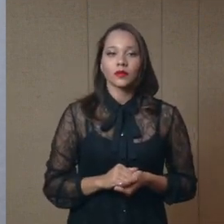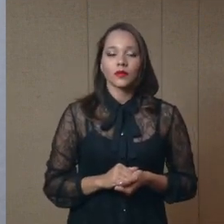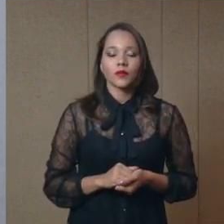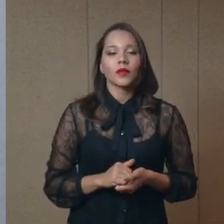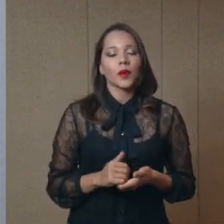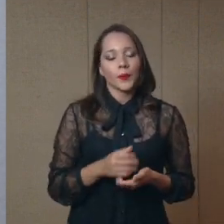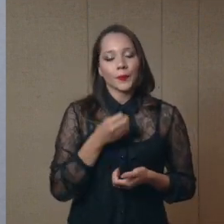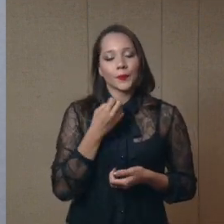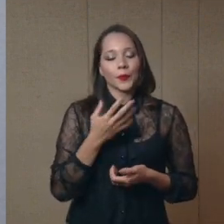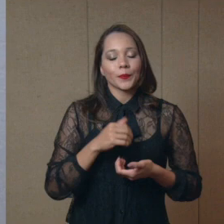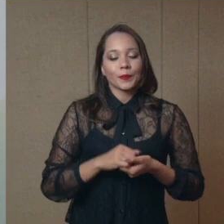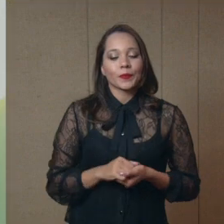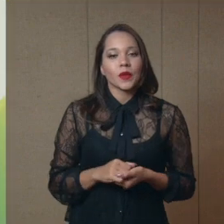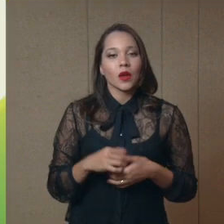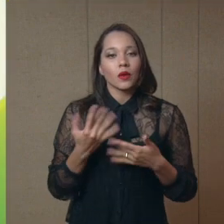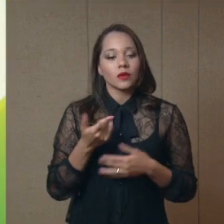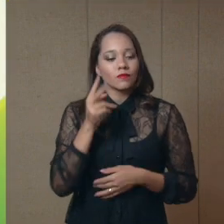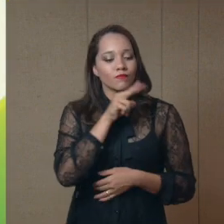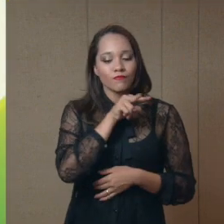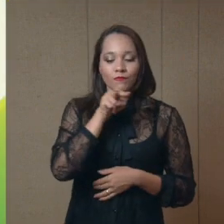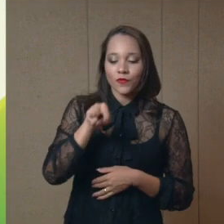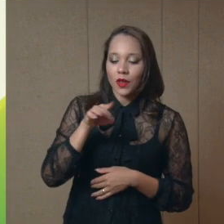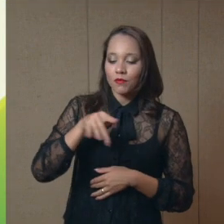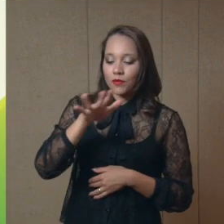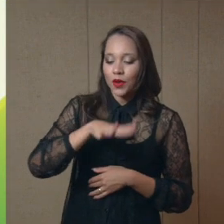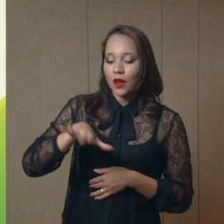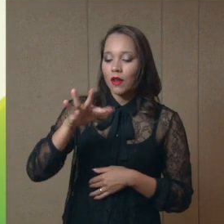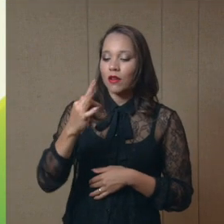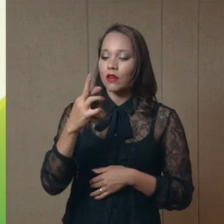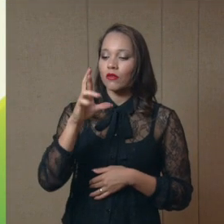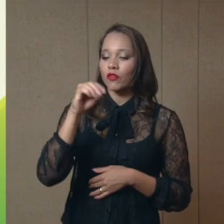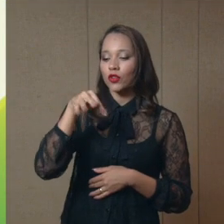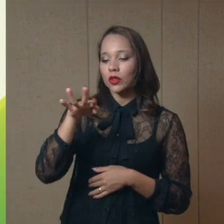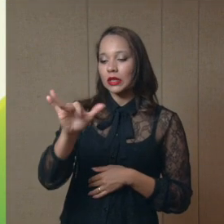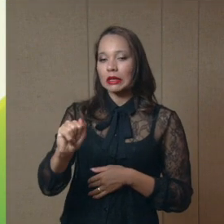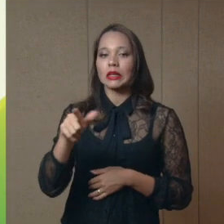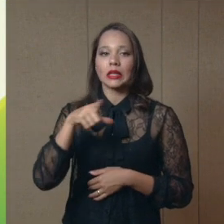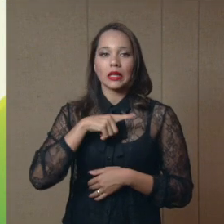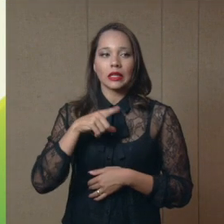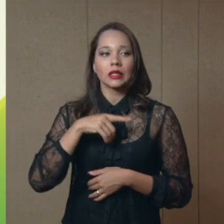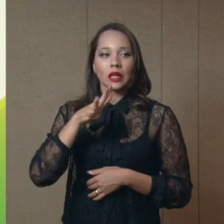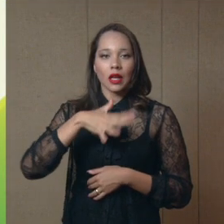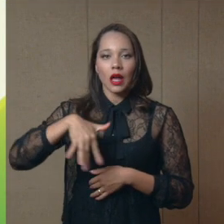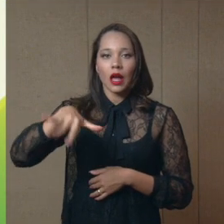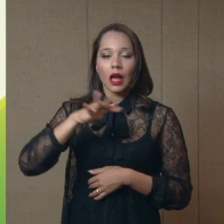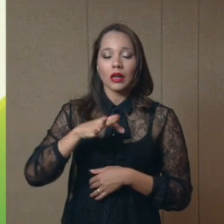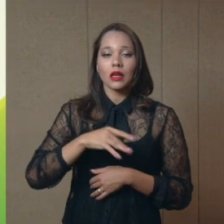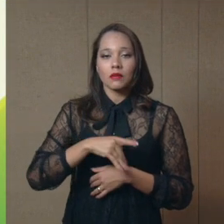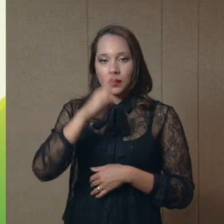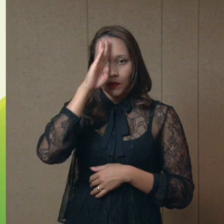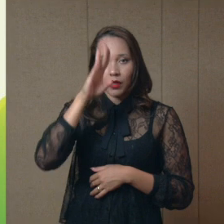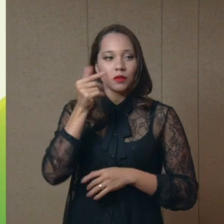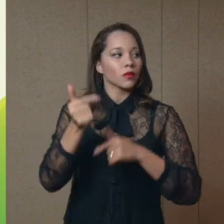bom quando a gente olha pra especificamente para a faixa de fronteira nós temos os arcos fronteiriços então pra atuação é